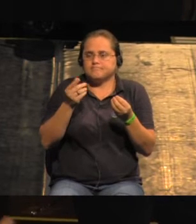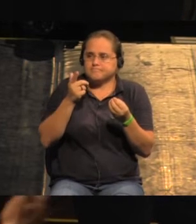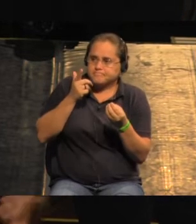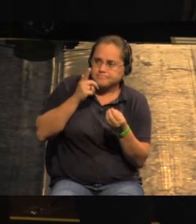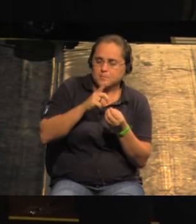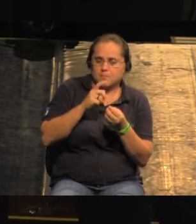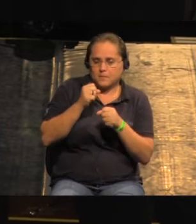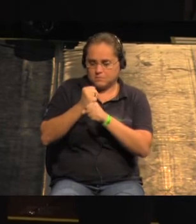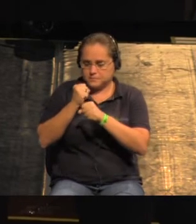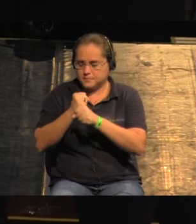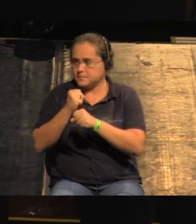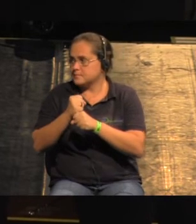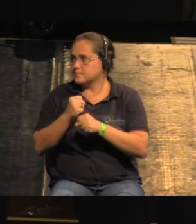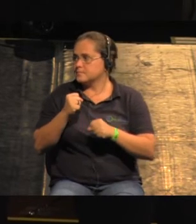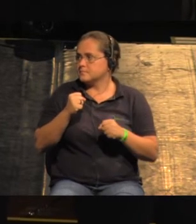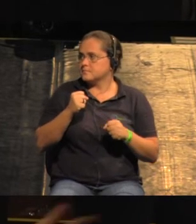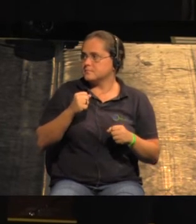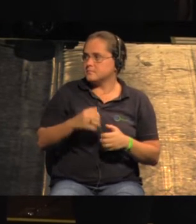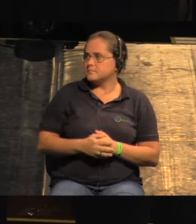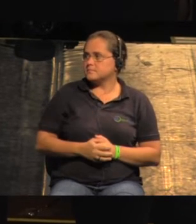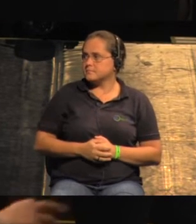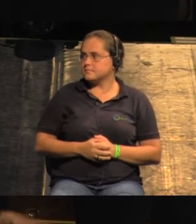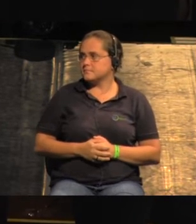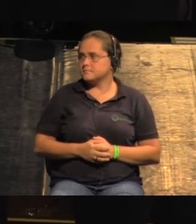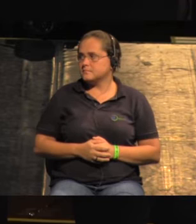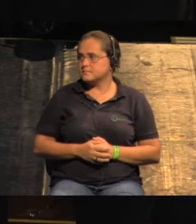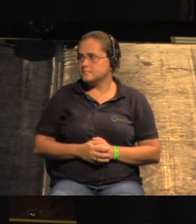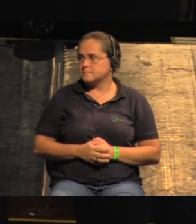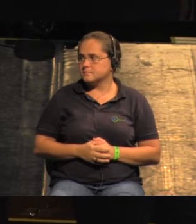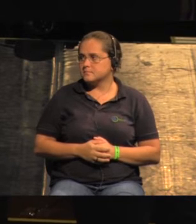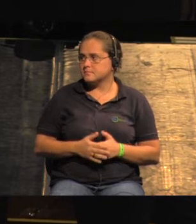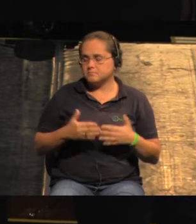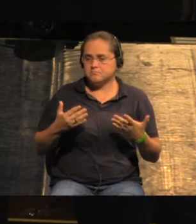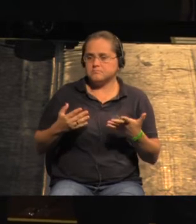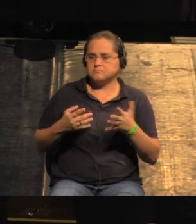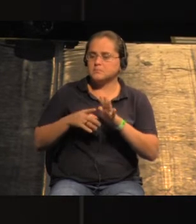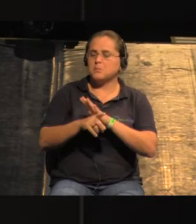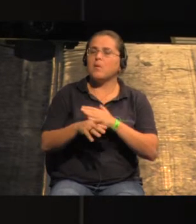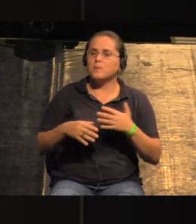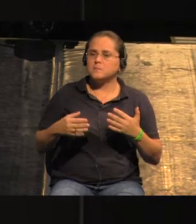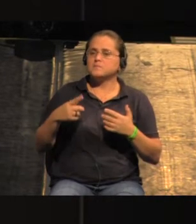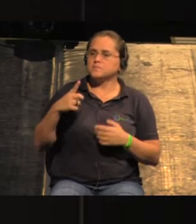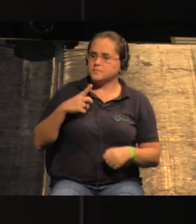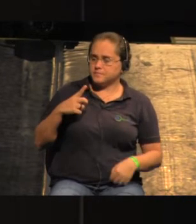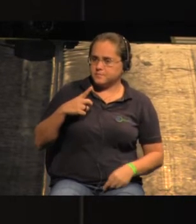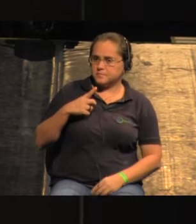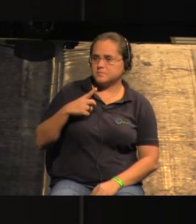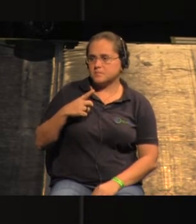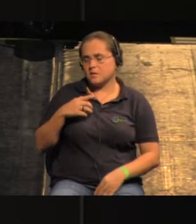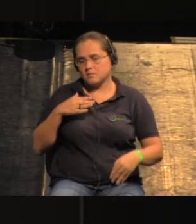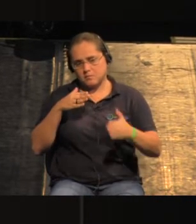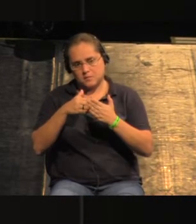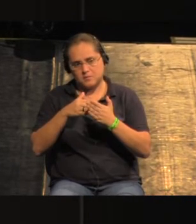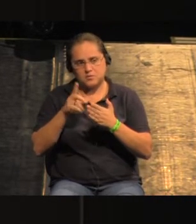poder chegar nessas situações super anormais, né? Tipo, fora daquele contexto. E essa é a questão que eu